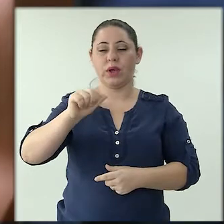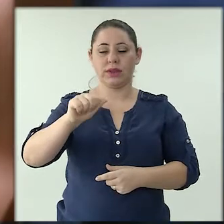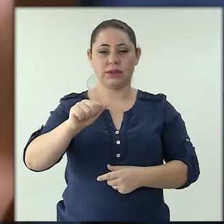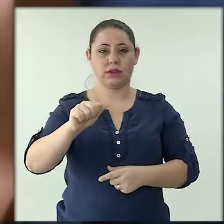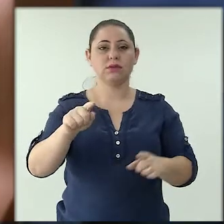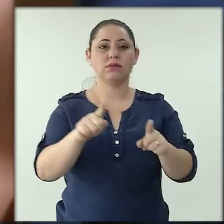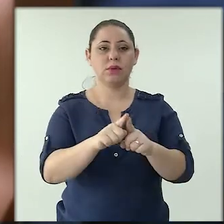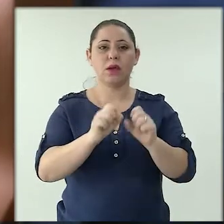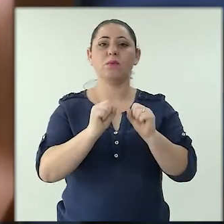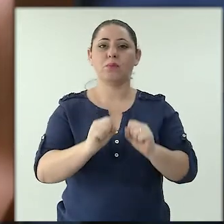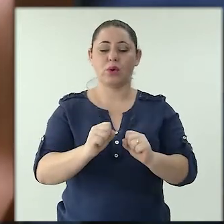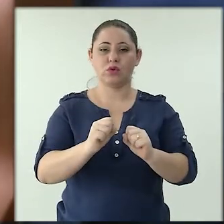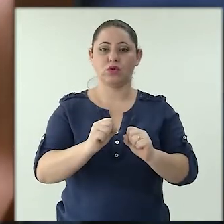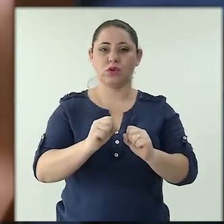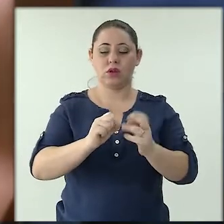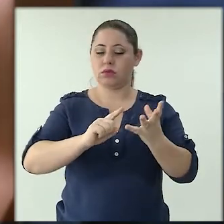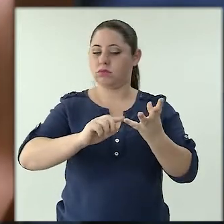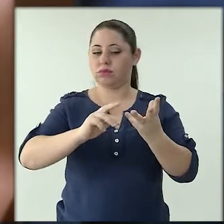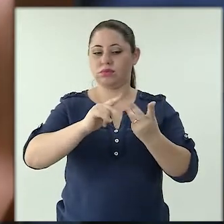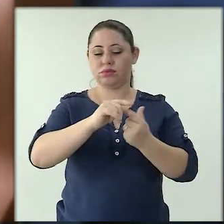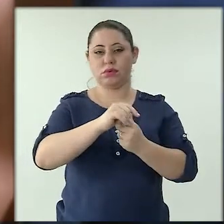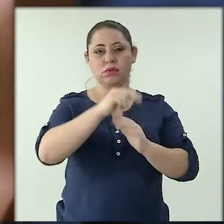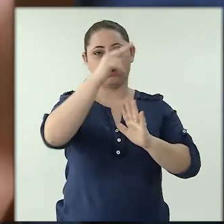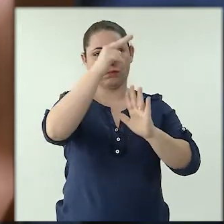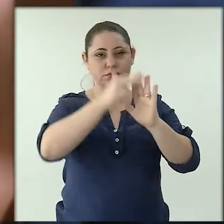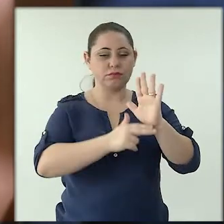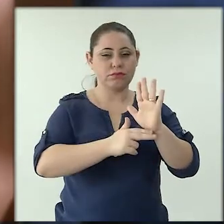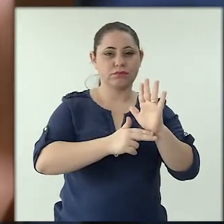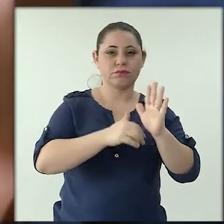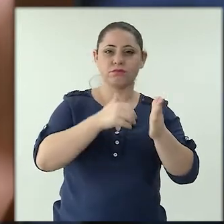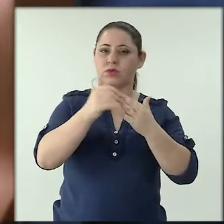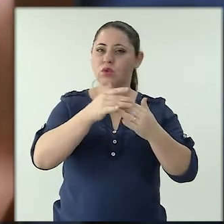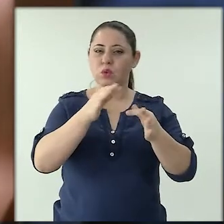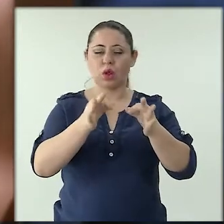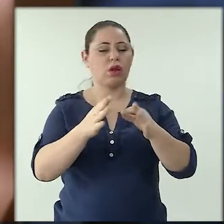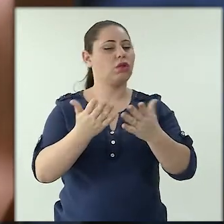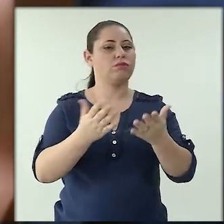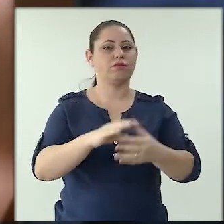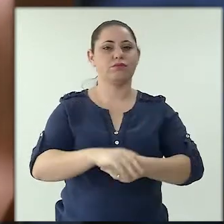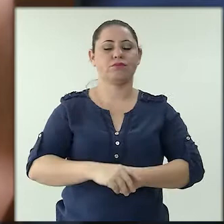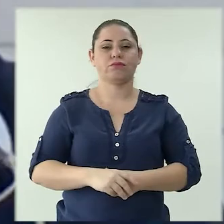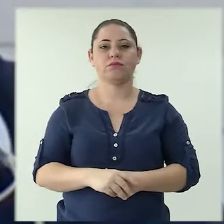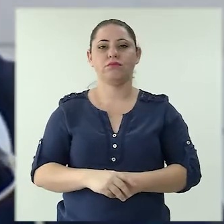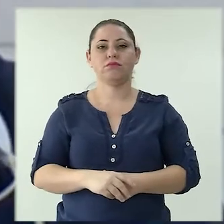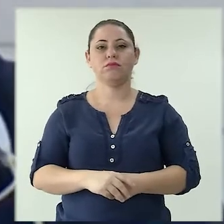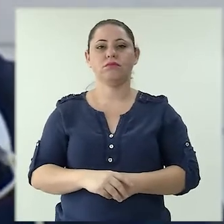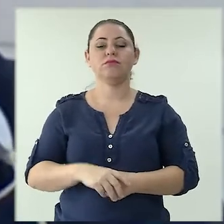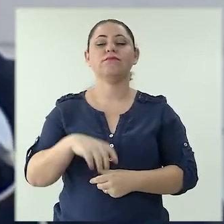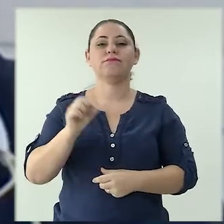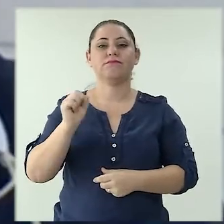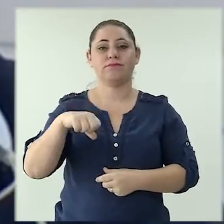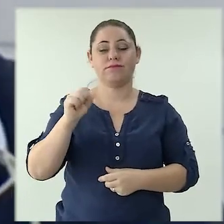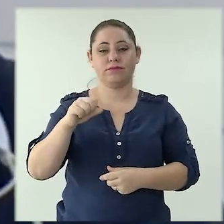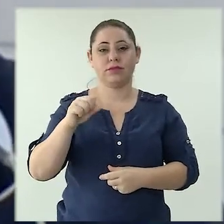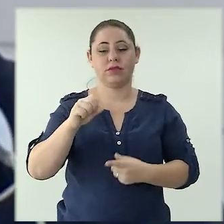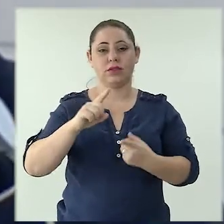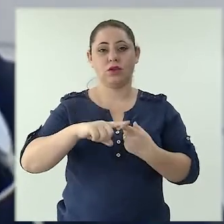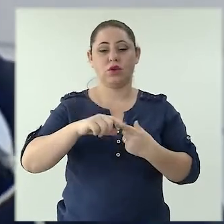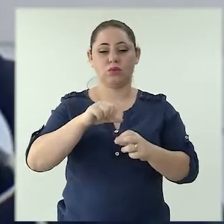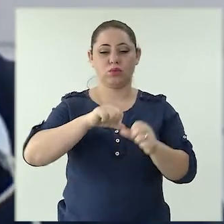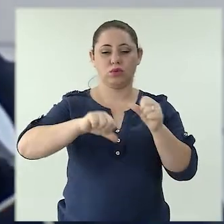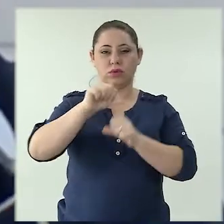ele pode ser aplicado para todas essas modalidades, ordinário, extraordinário, familiar, rural. Sim,